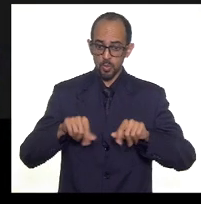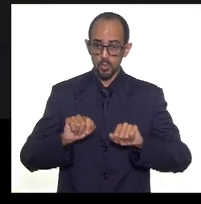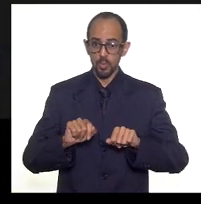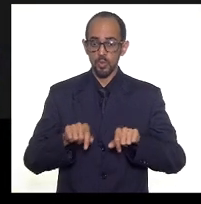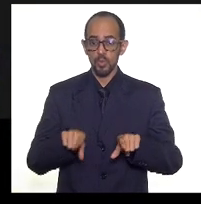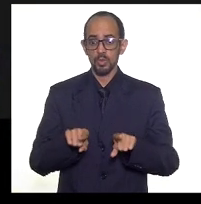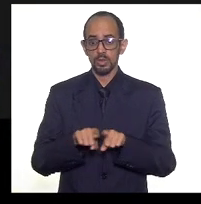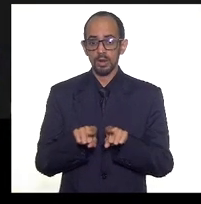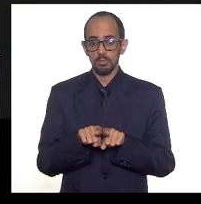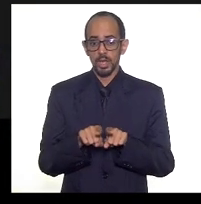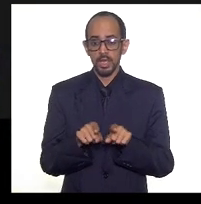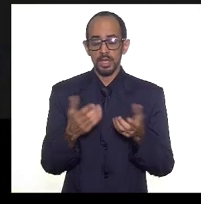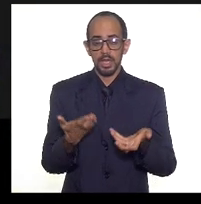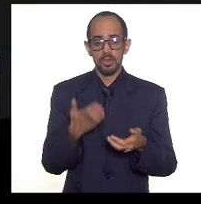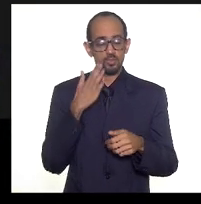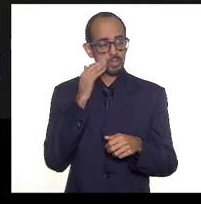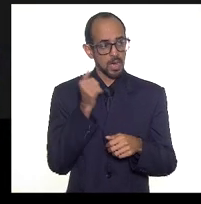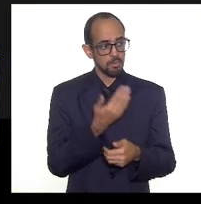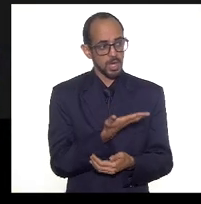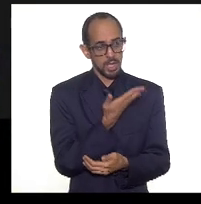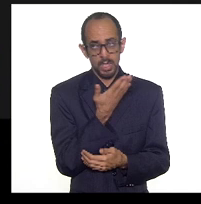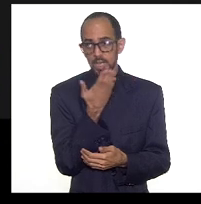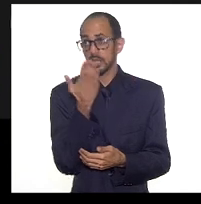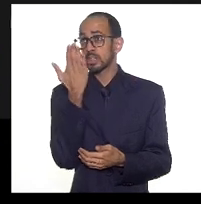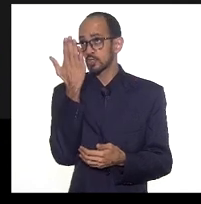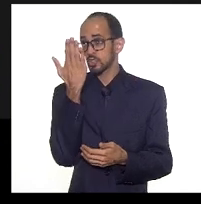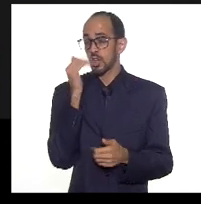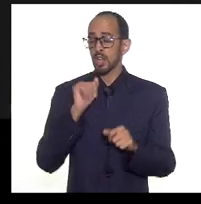Nesse sentido, queria saber de Vossa Excelência, porque eu também tenho